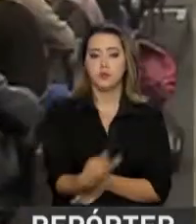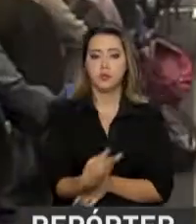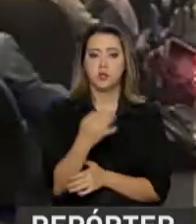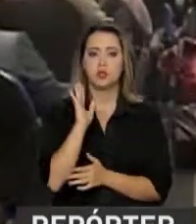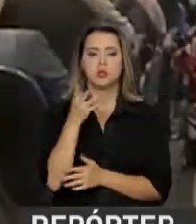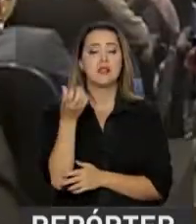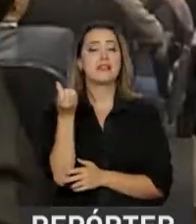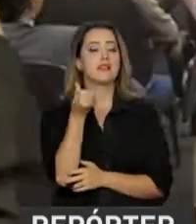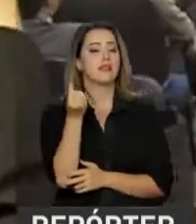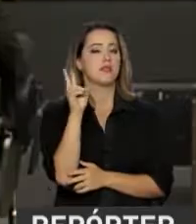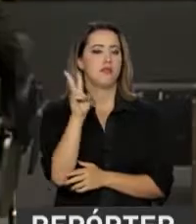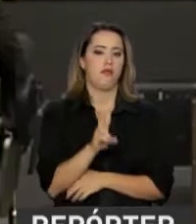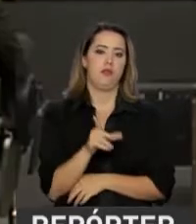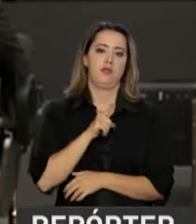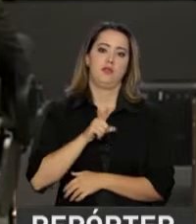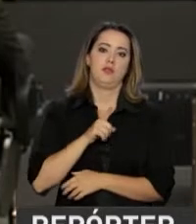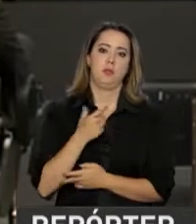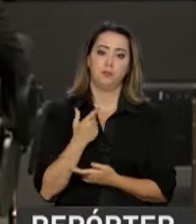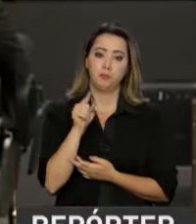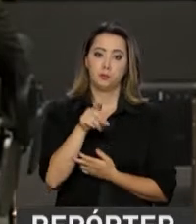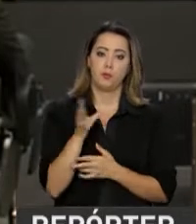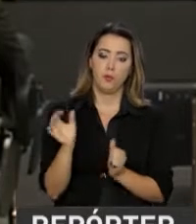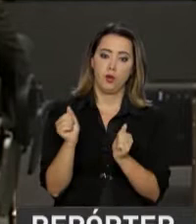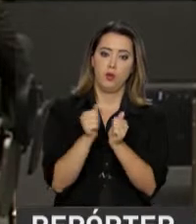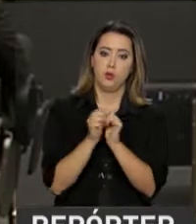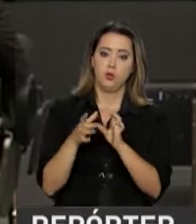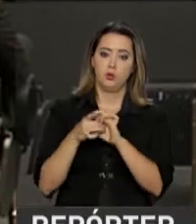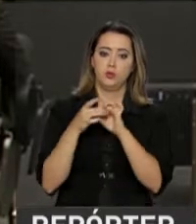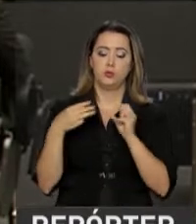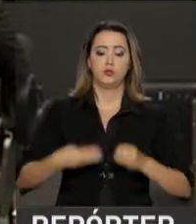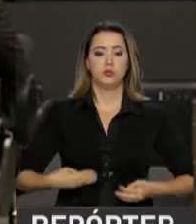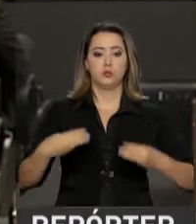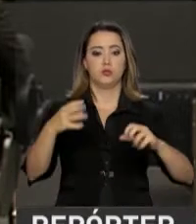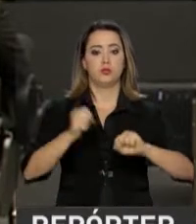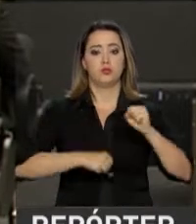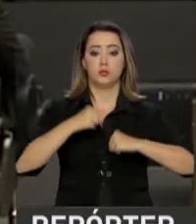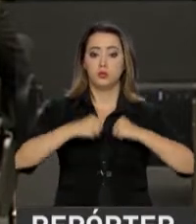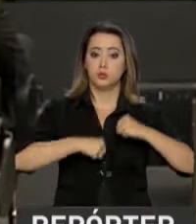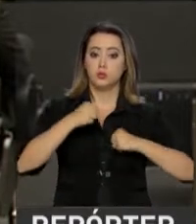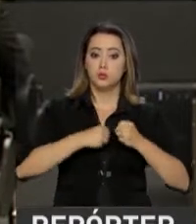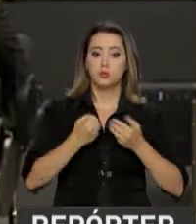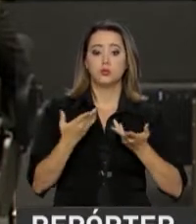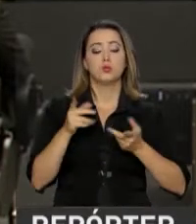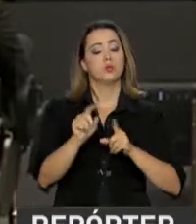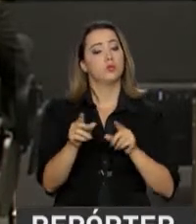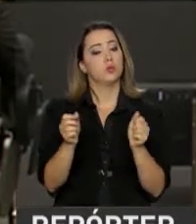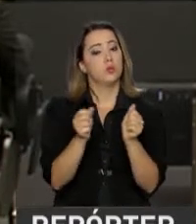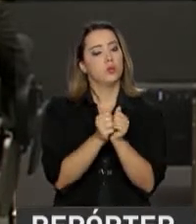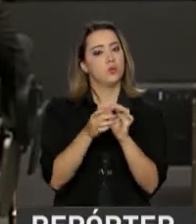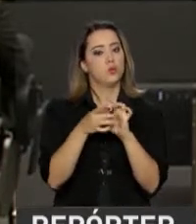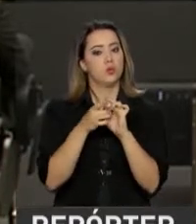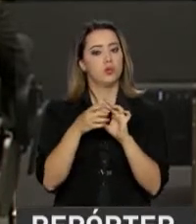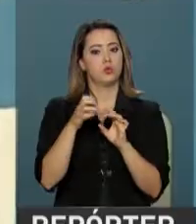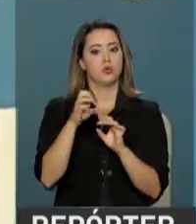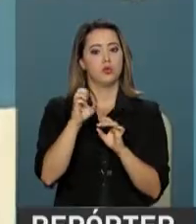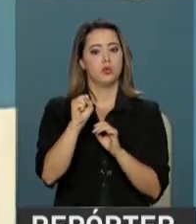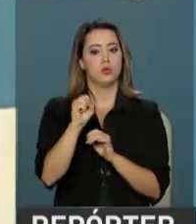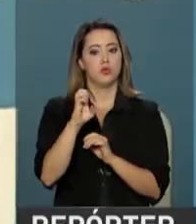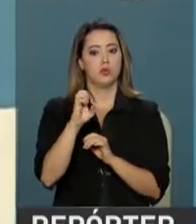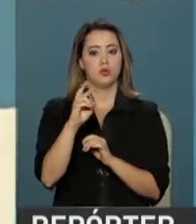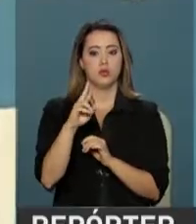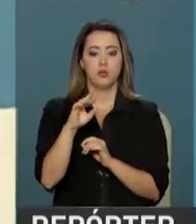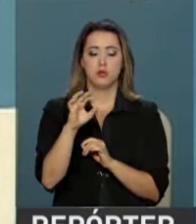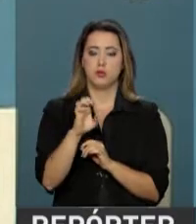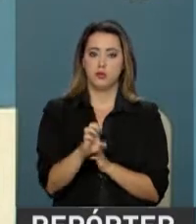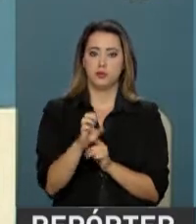a iniciativa é uma parceria entre o ministério da indústria e comércio exterior e serviços e o sebrae hoje